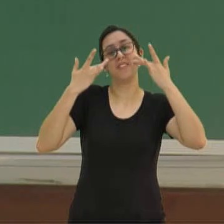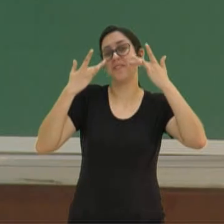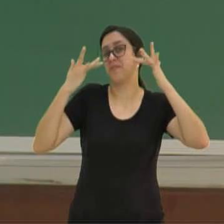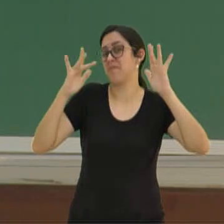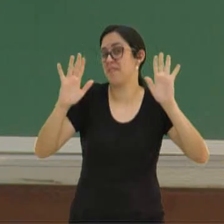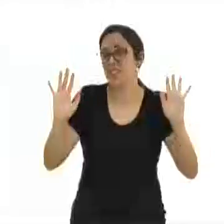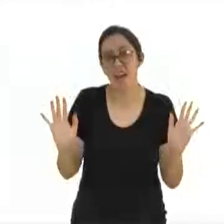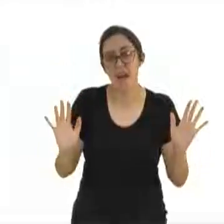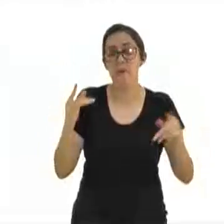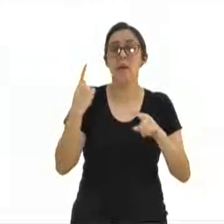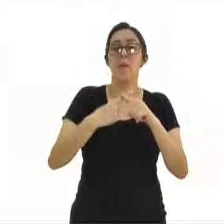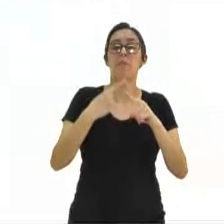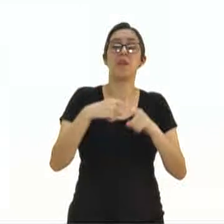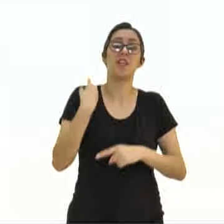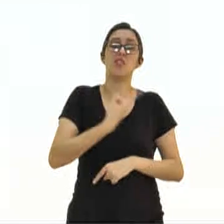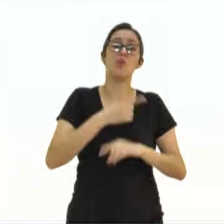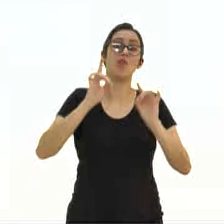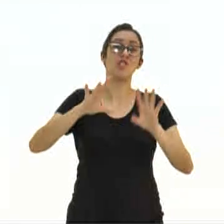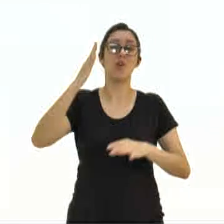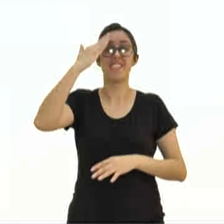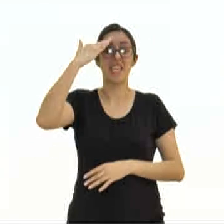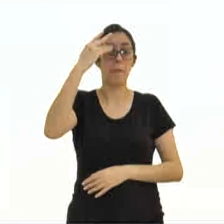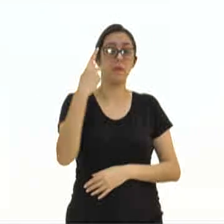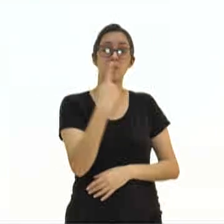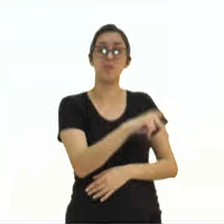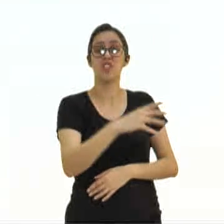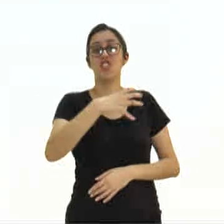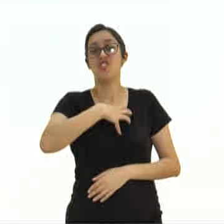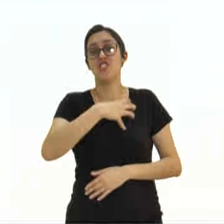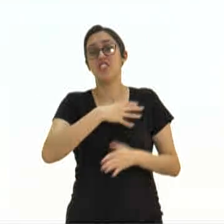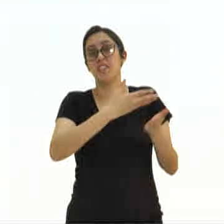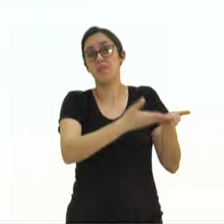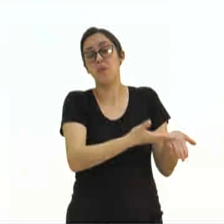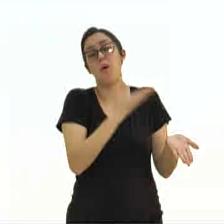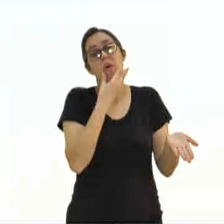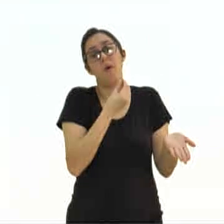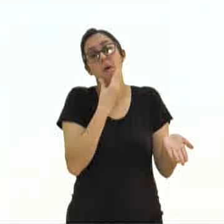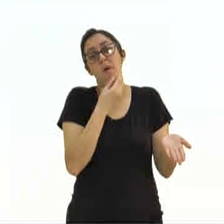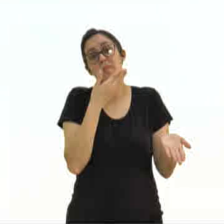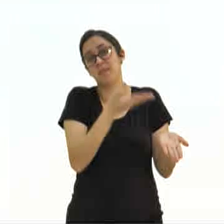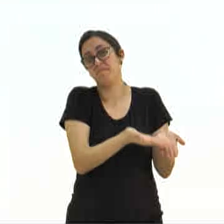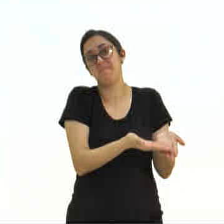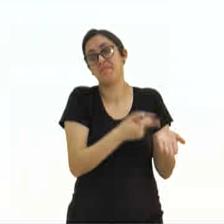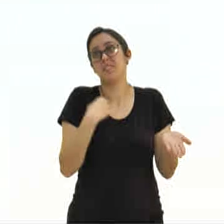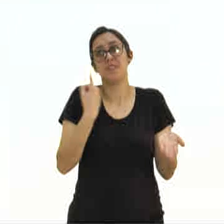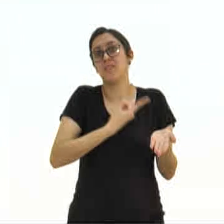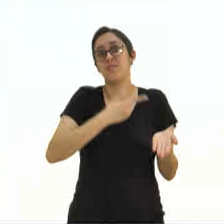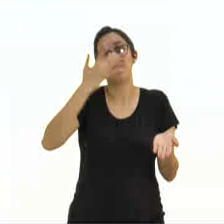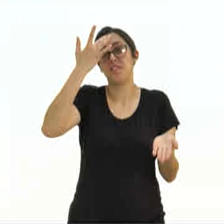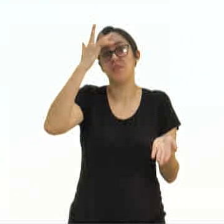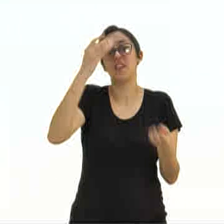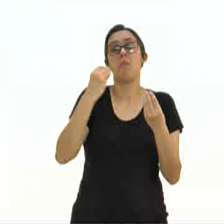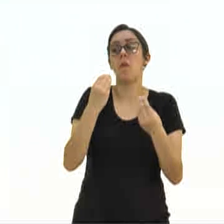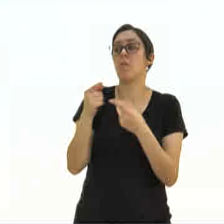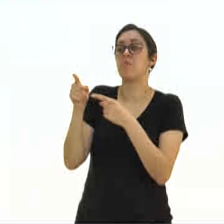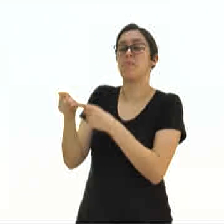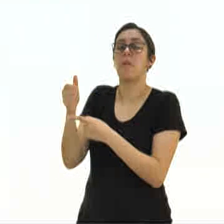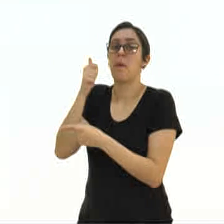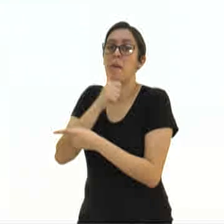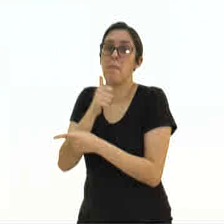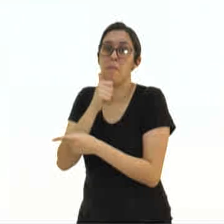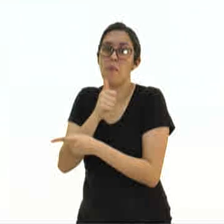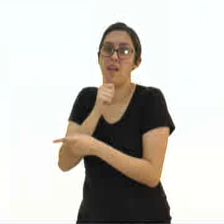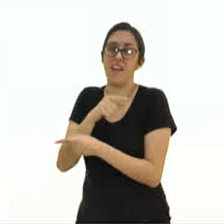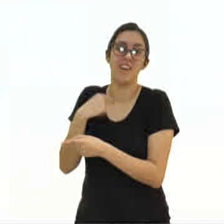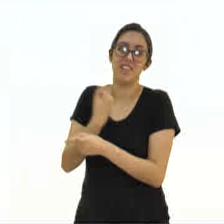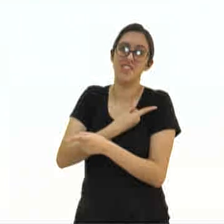gente só tem o ponto de vista do narrador personagem, das lembranças dele. A gente não sabe qual é o ponto de vista da Conceição. Se a gente tivesse